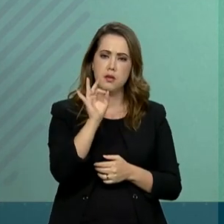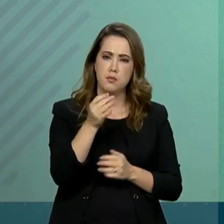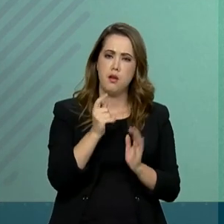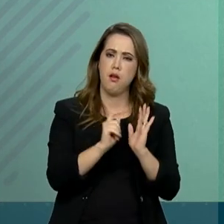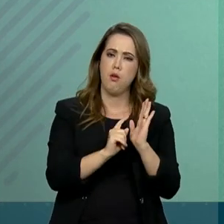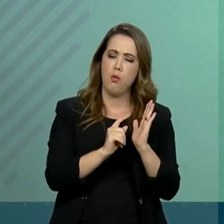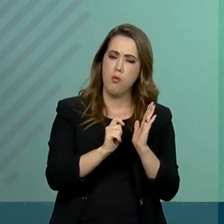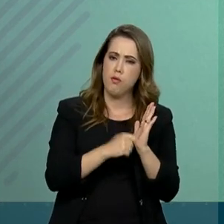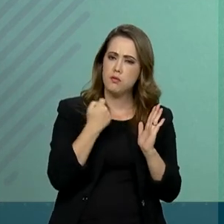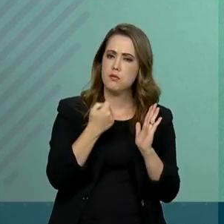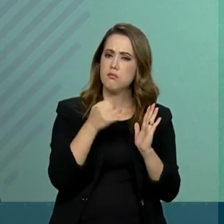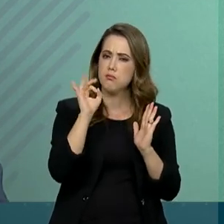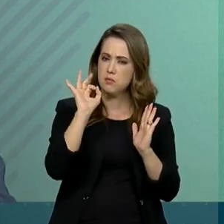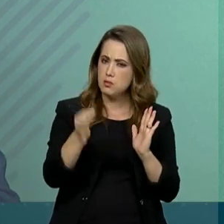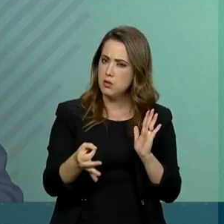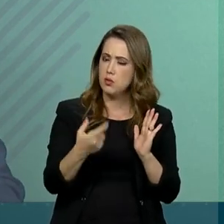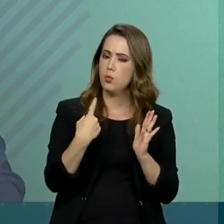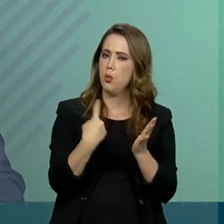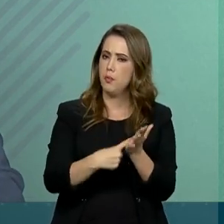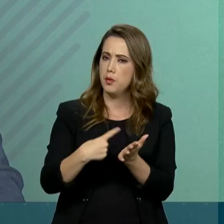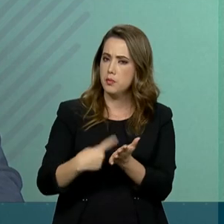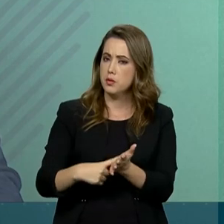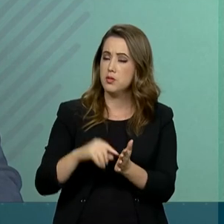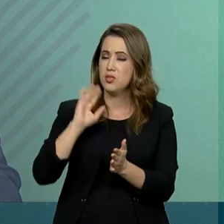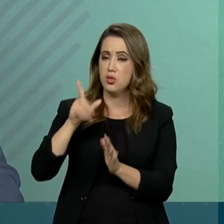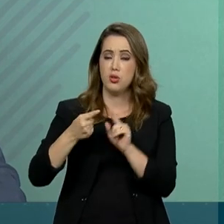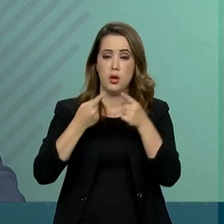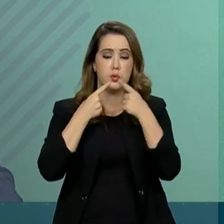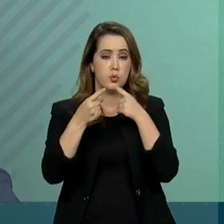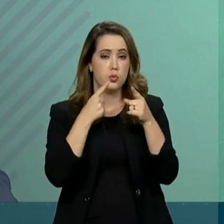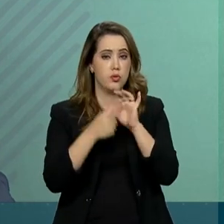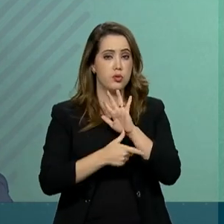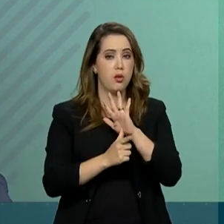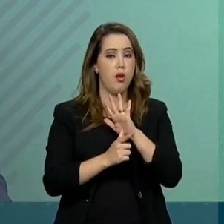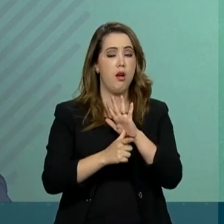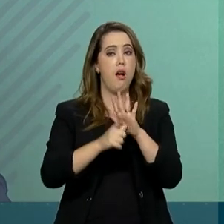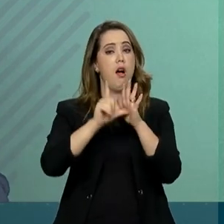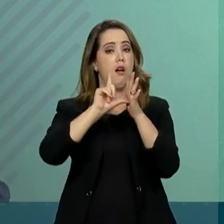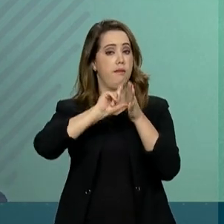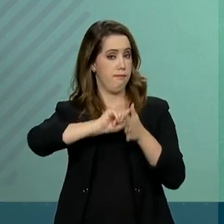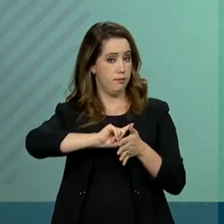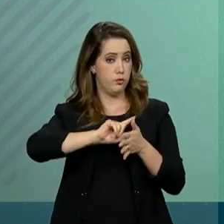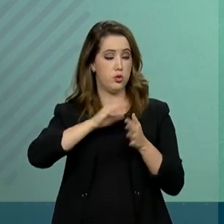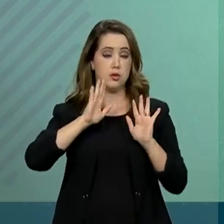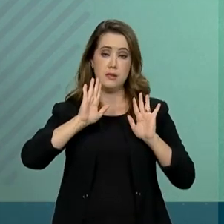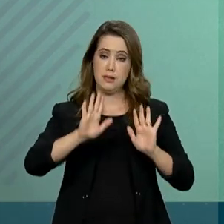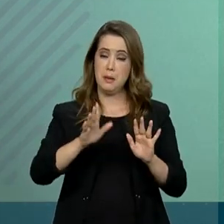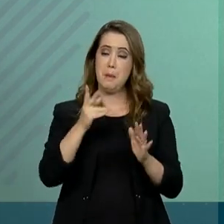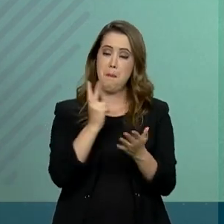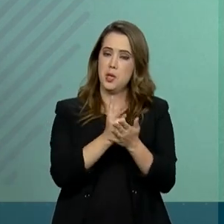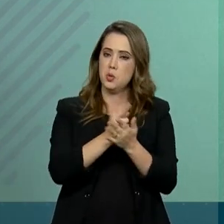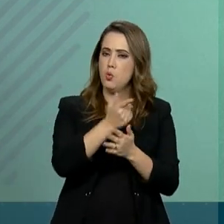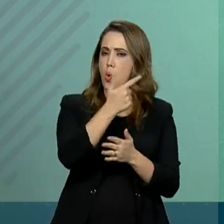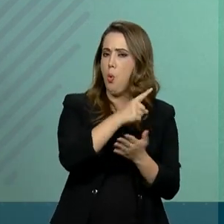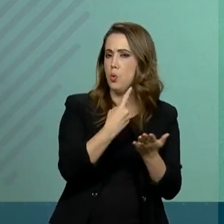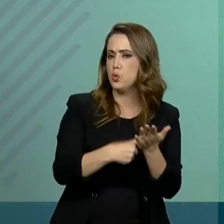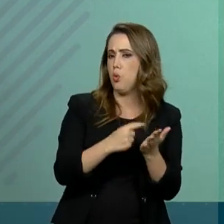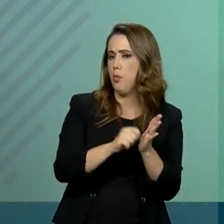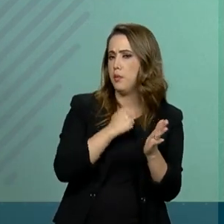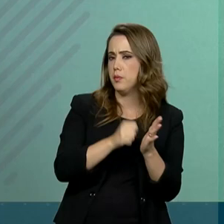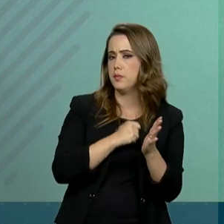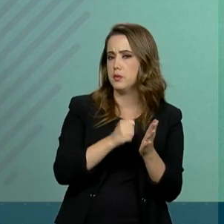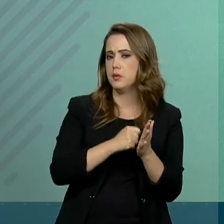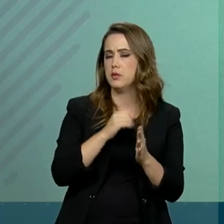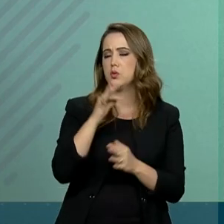de alguns acordos que já tenham sido discutidos por antecipação e mesmo outros que no futuro venham